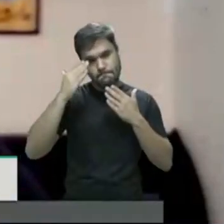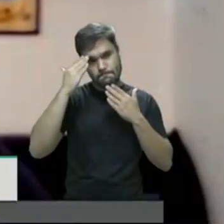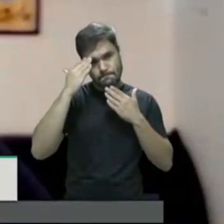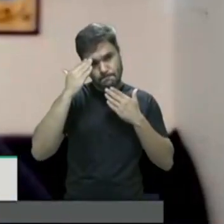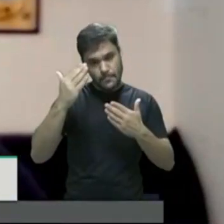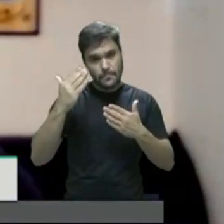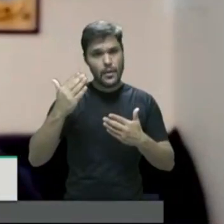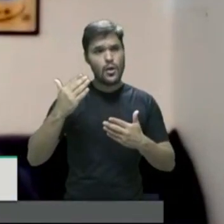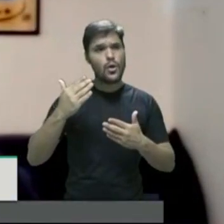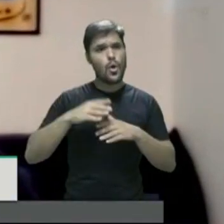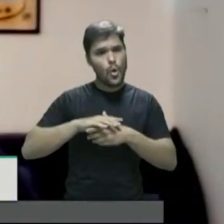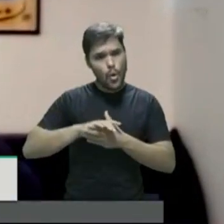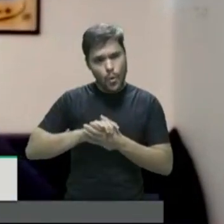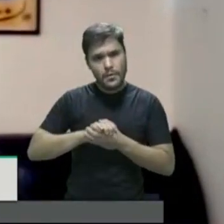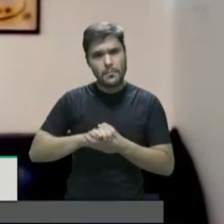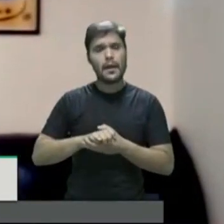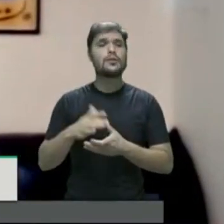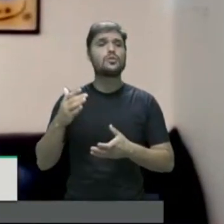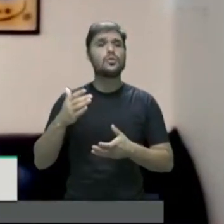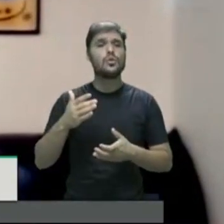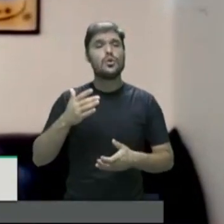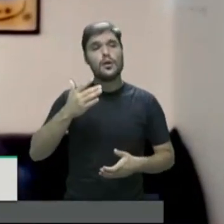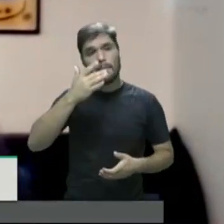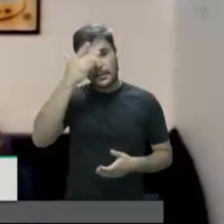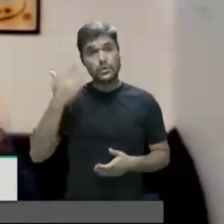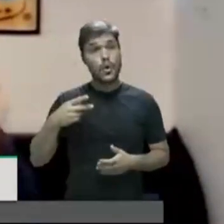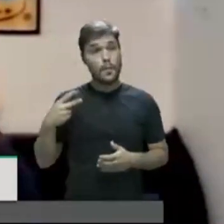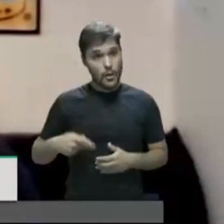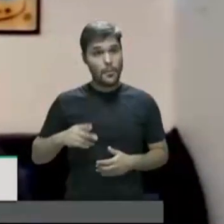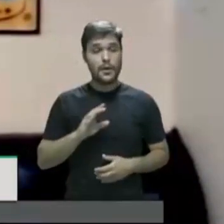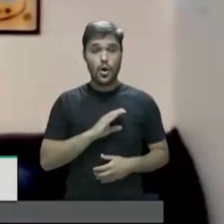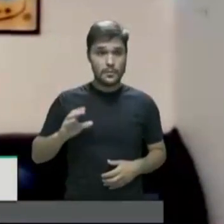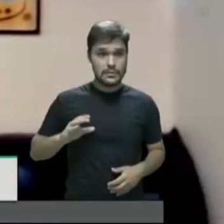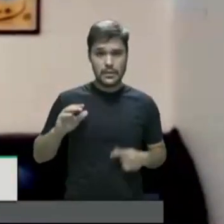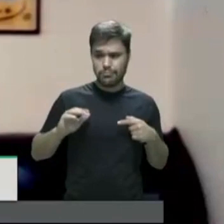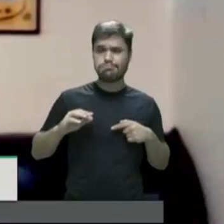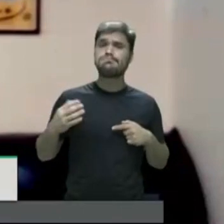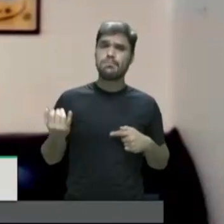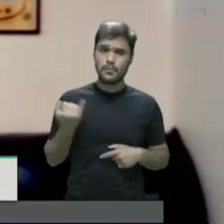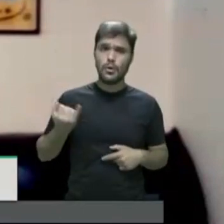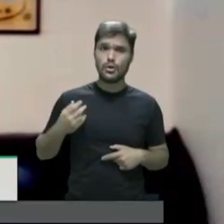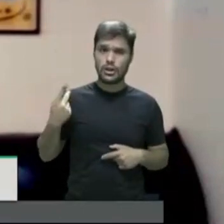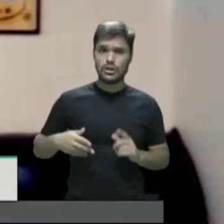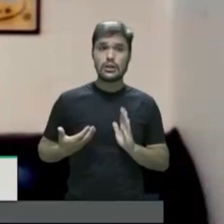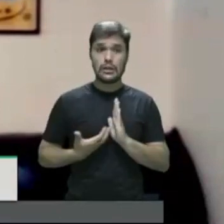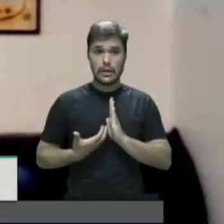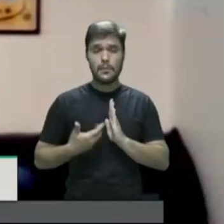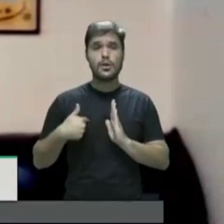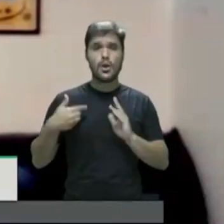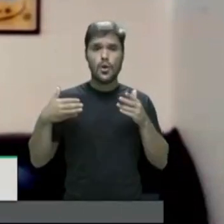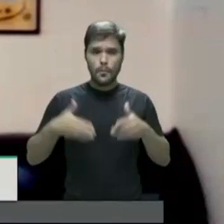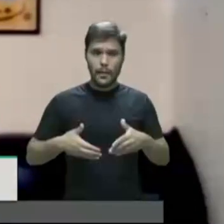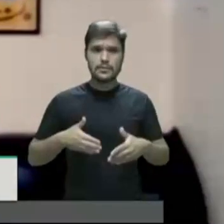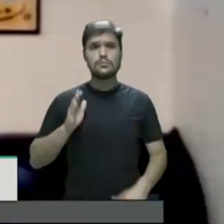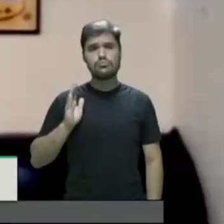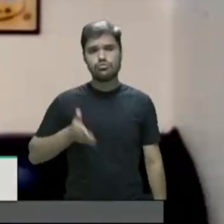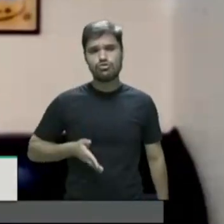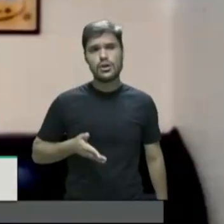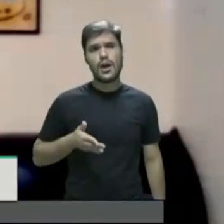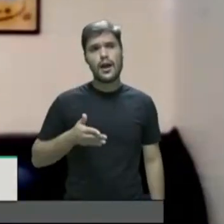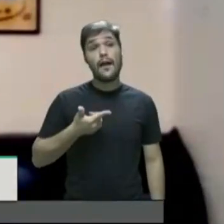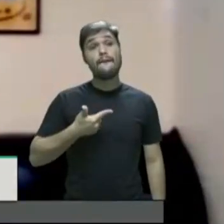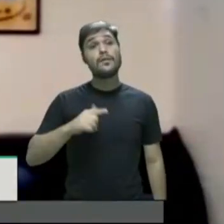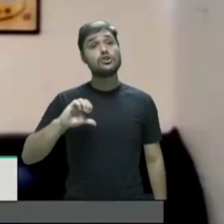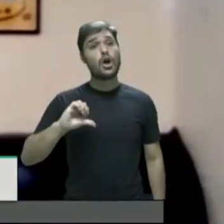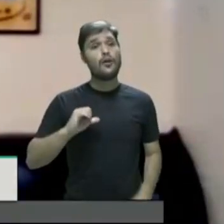Cumprimento, em seu nome, cumprimento todos os membros dessa comissão tão importante da Casa, onde eu participo já há